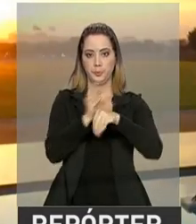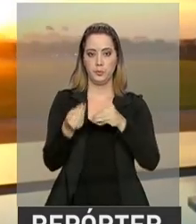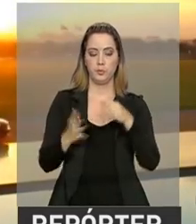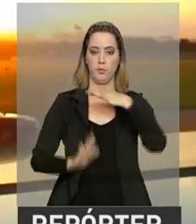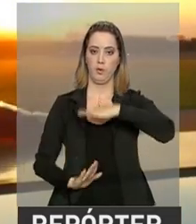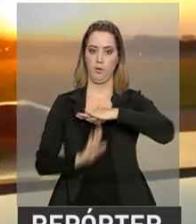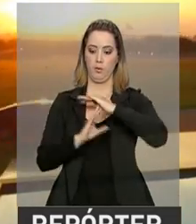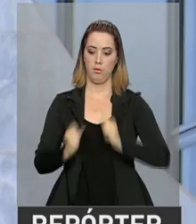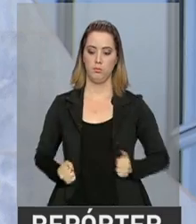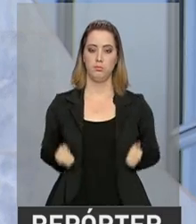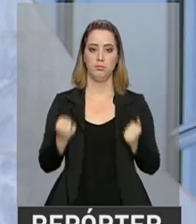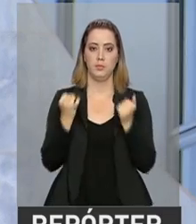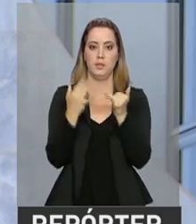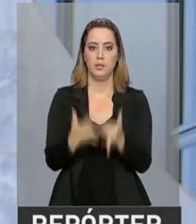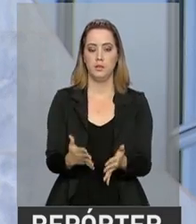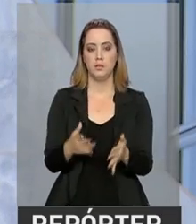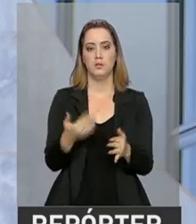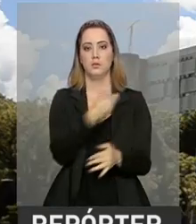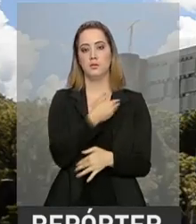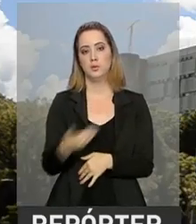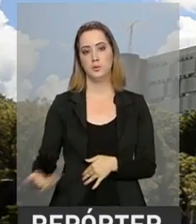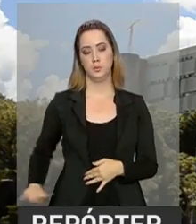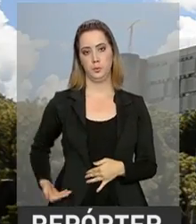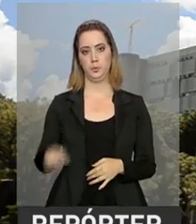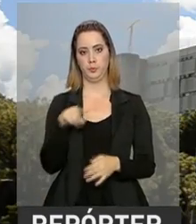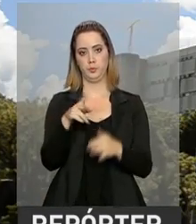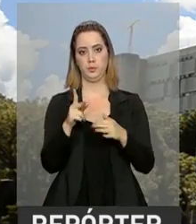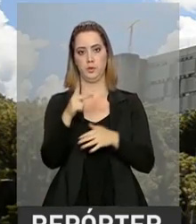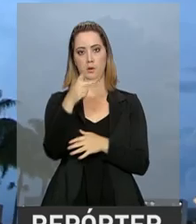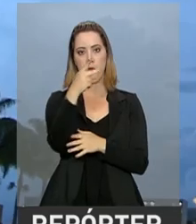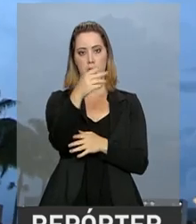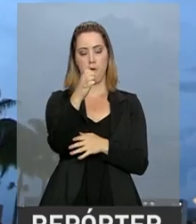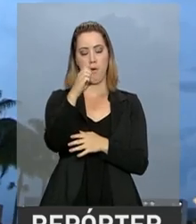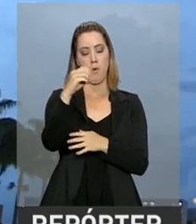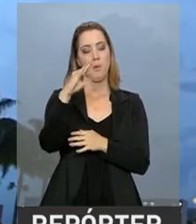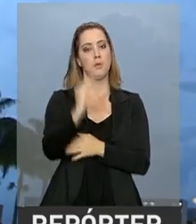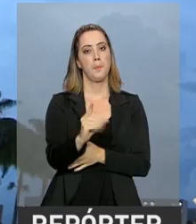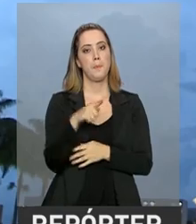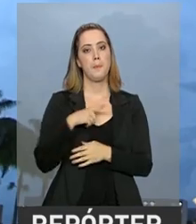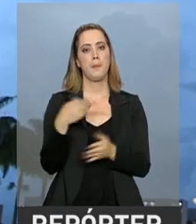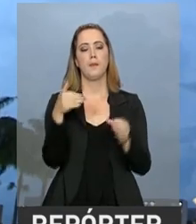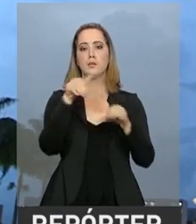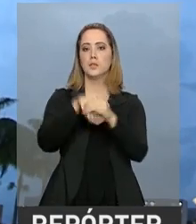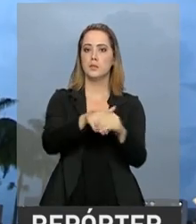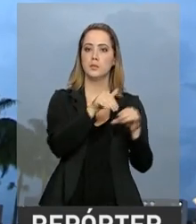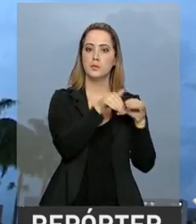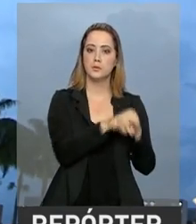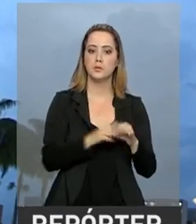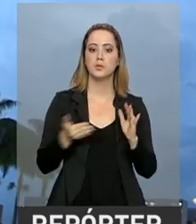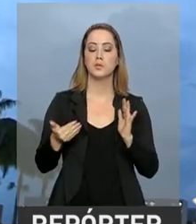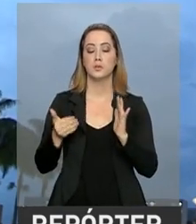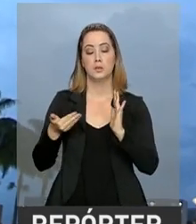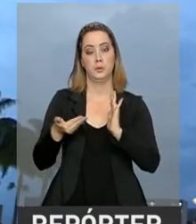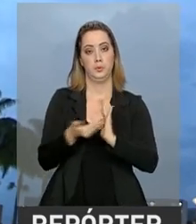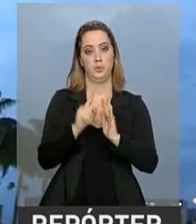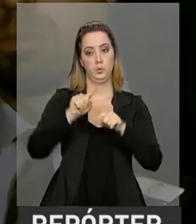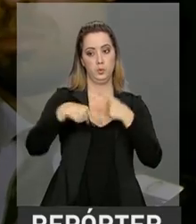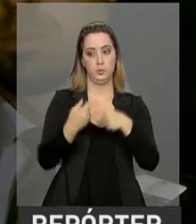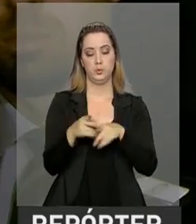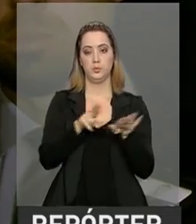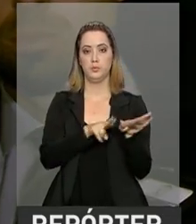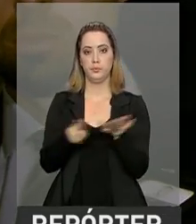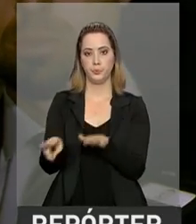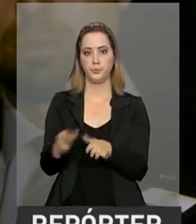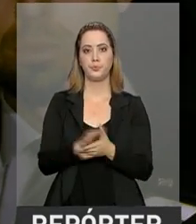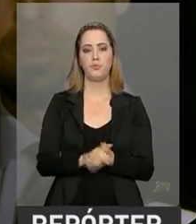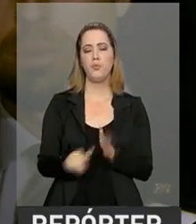que limita o crescimento das contas públicas a PEC deve ser votada no plenário da Câmara dos Deputados na próxima semana pela